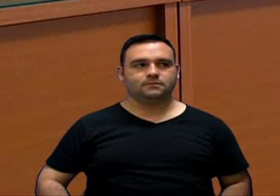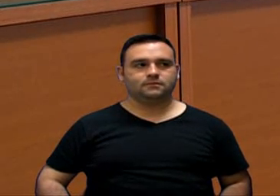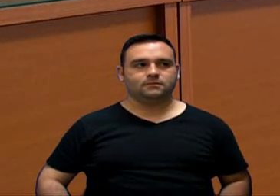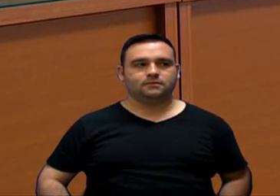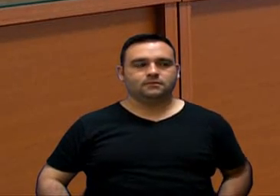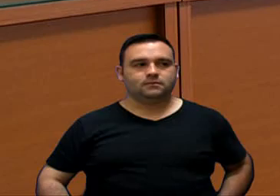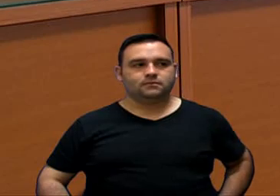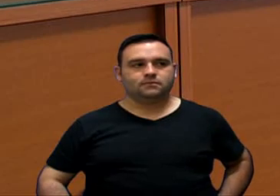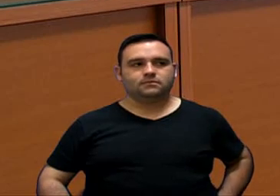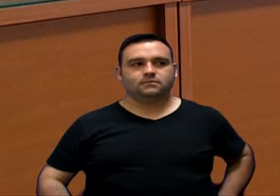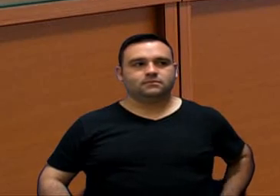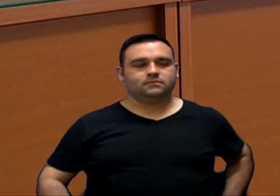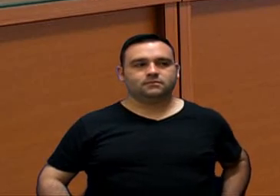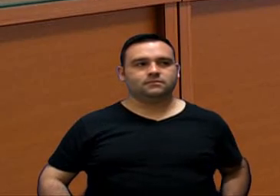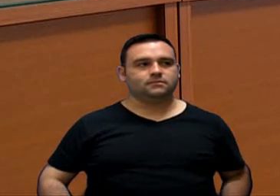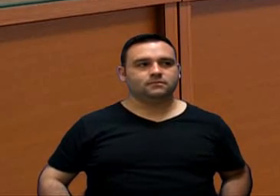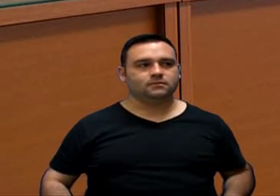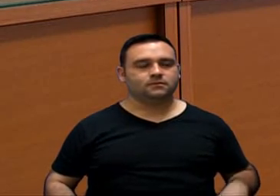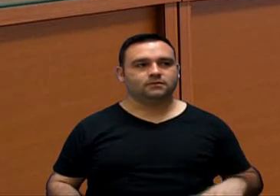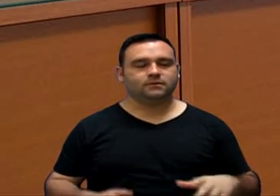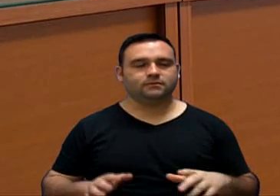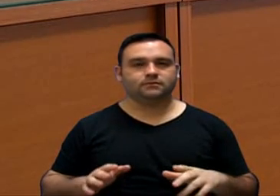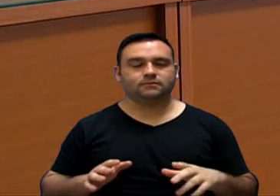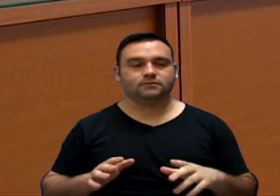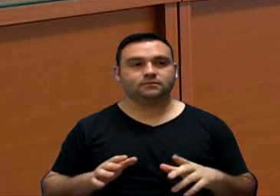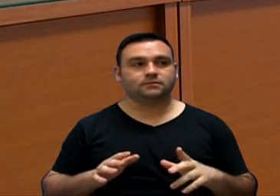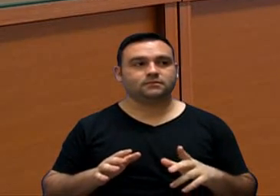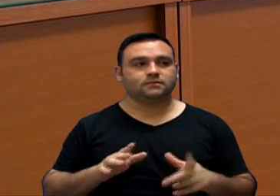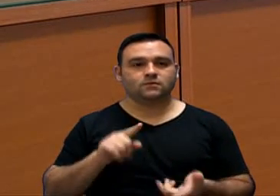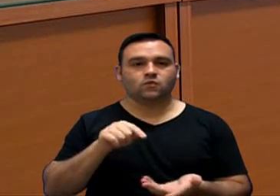Não entrou, Vitão, seu voto.